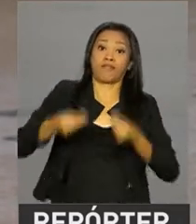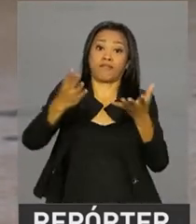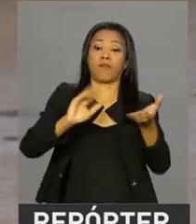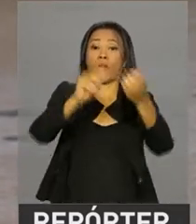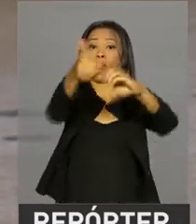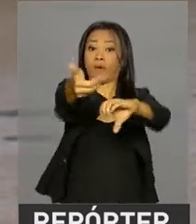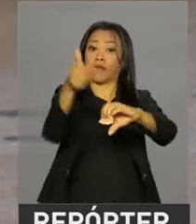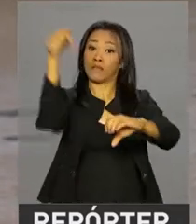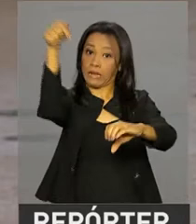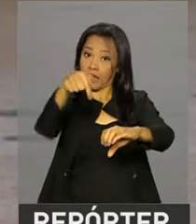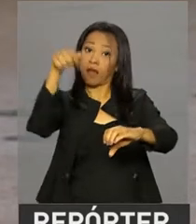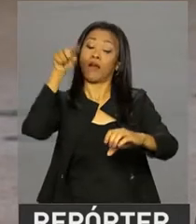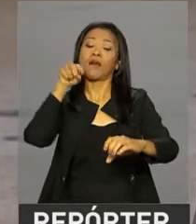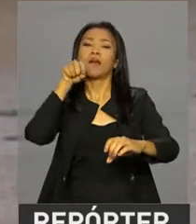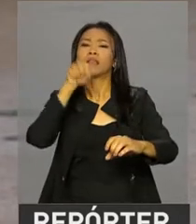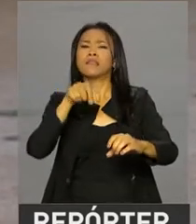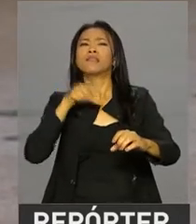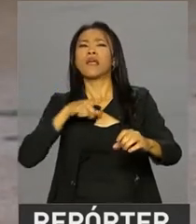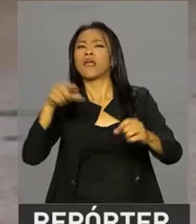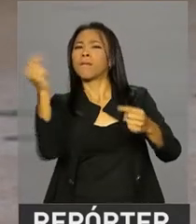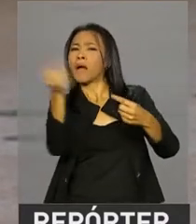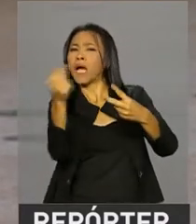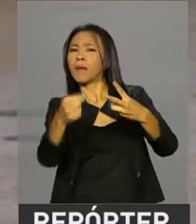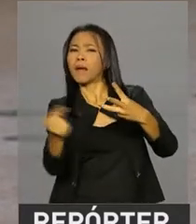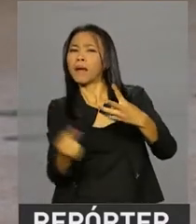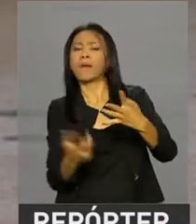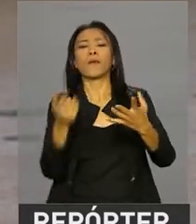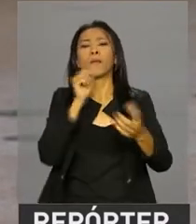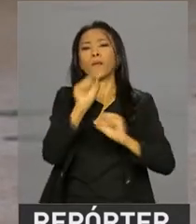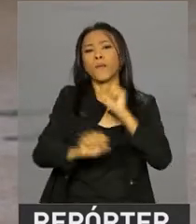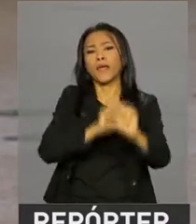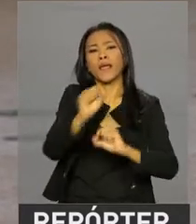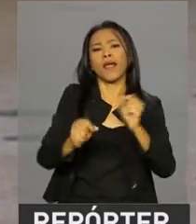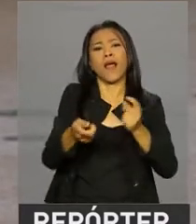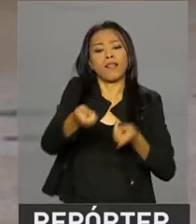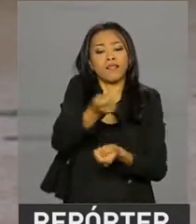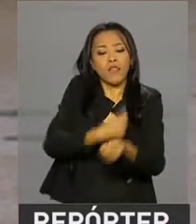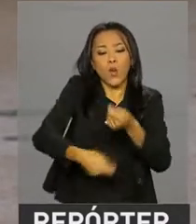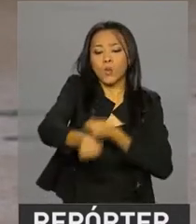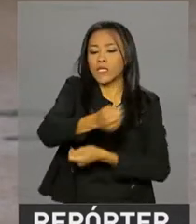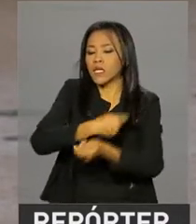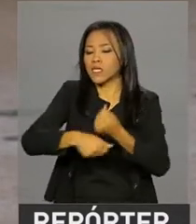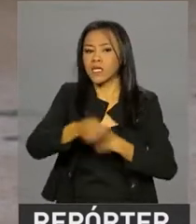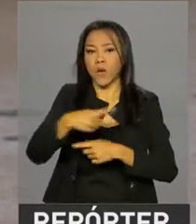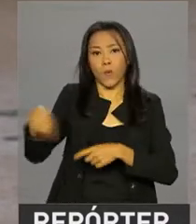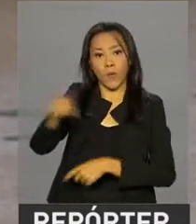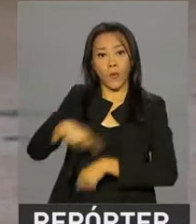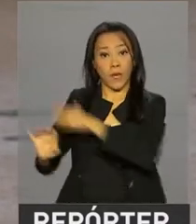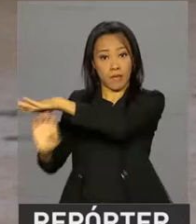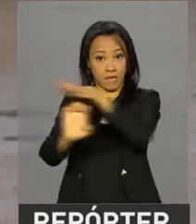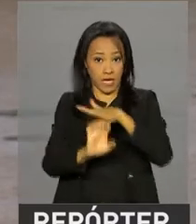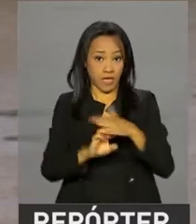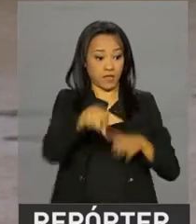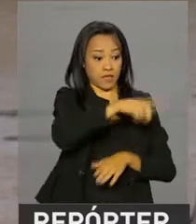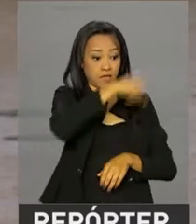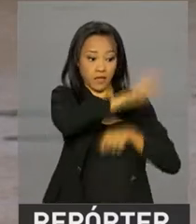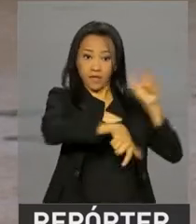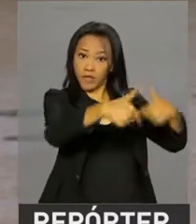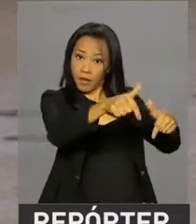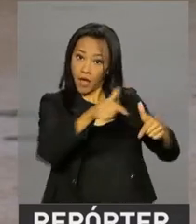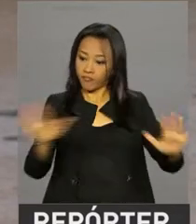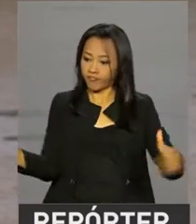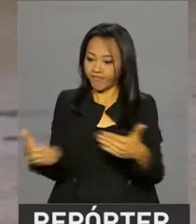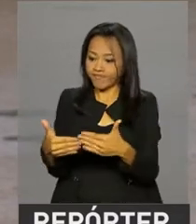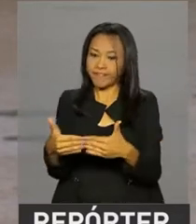e regulamenta, entre outros pontos, por exemplo, que a negociação entre empresas e entre os trabalhadores, ela